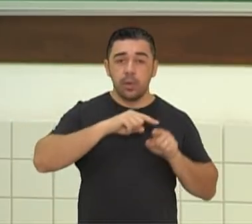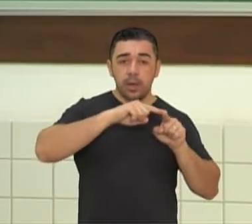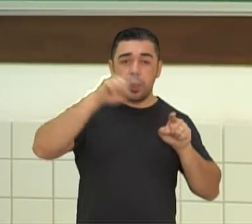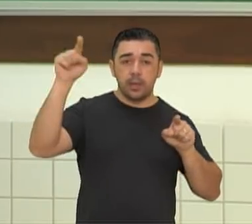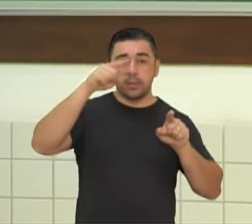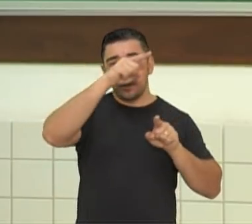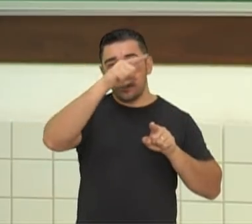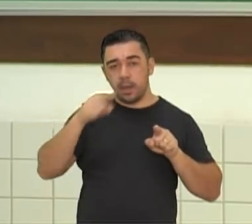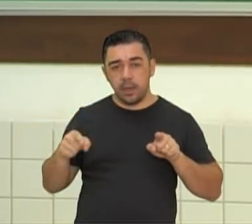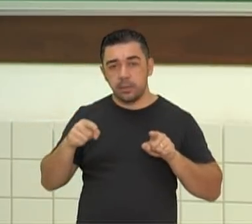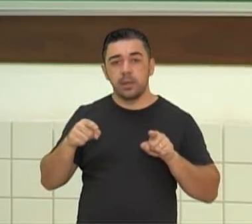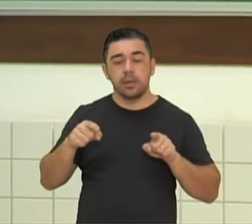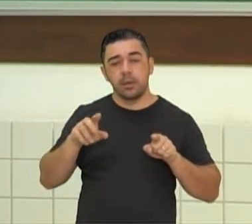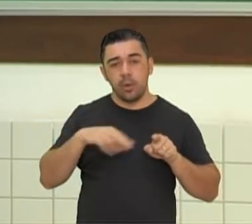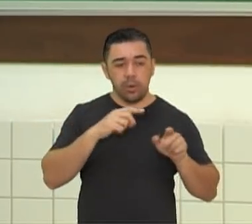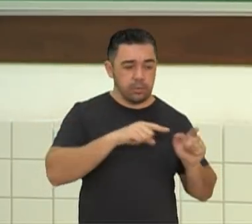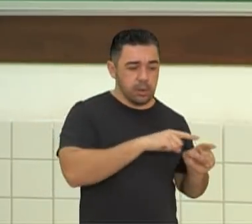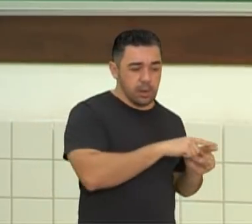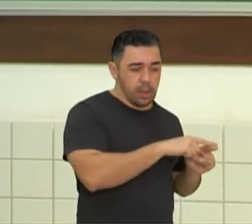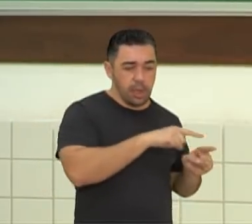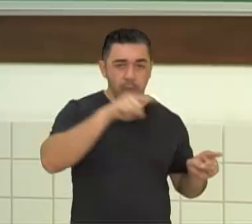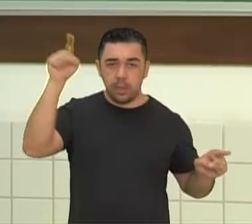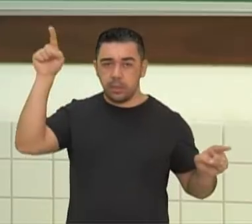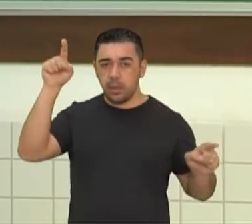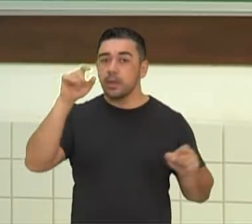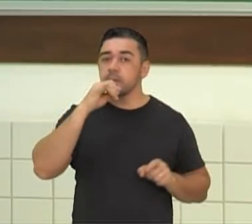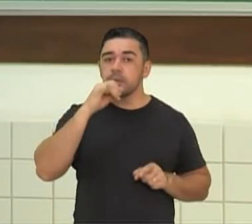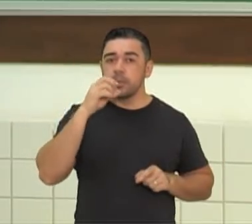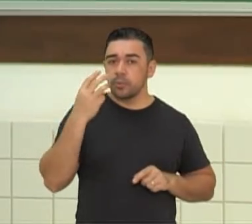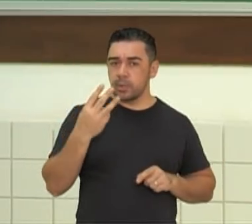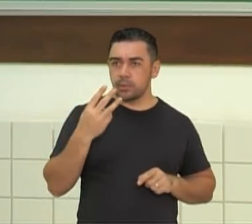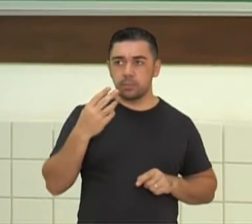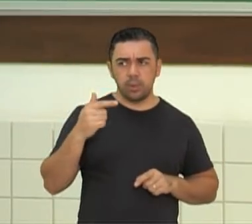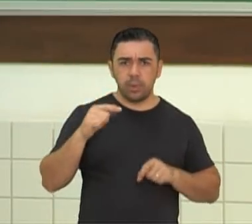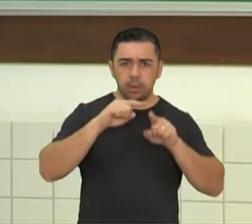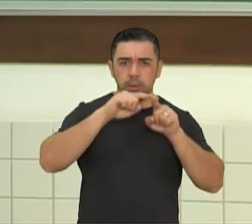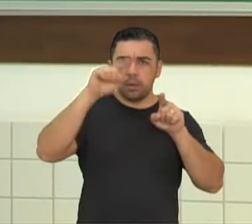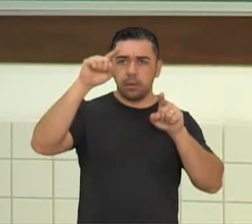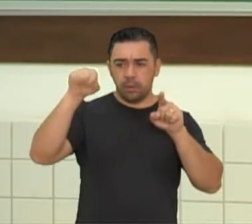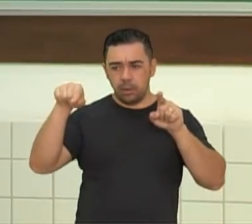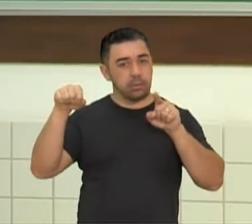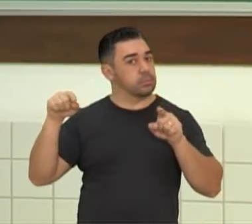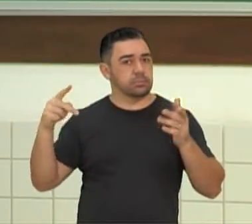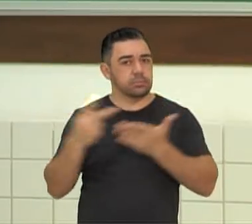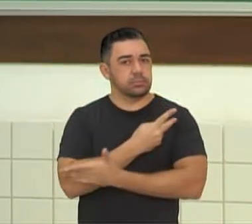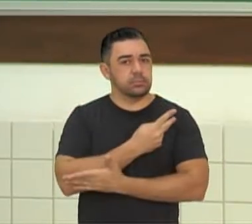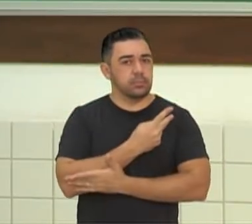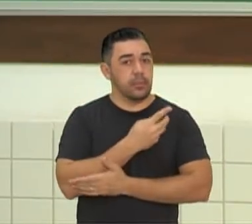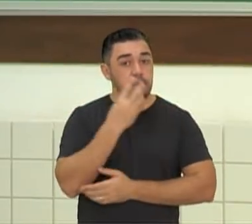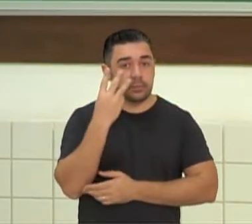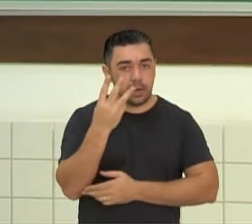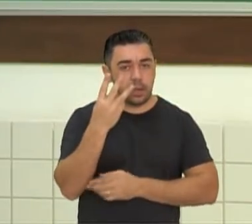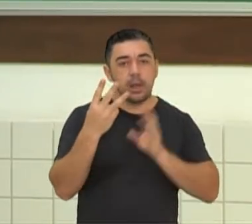desenhar o terceiro ponto e o terceiro ponto não estiver nessa reta, alguma coisa está errada com o teu desenho. Então, 3 pontos é